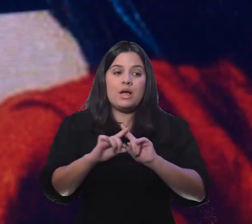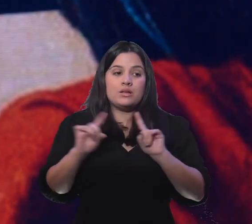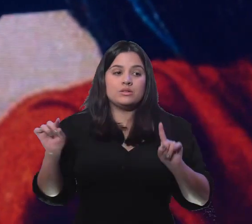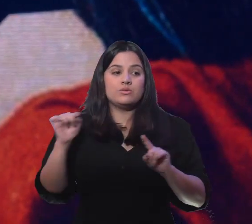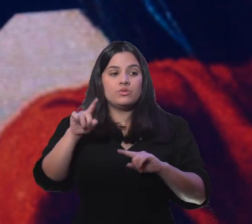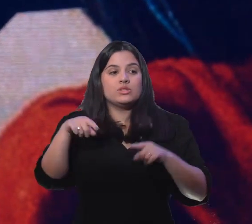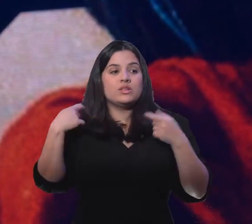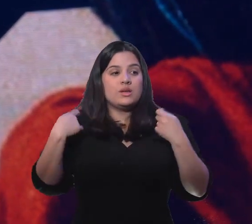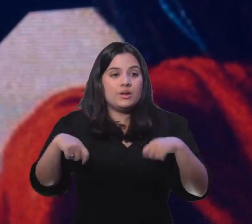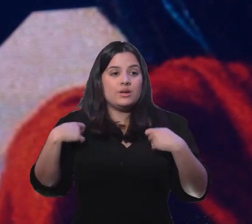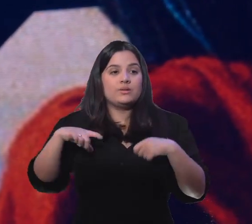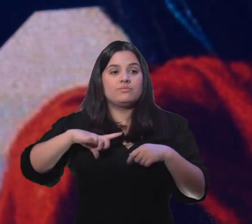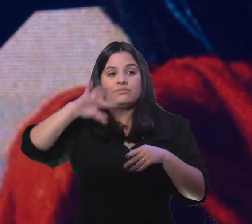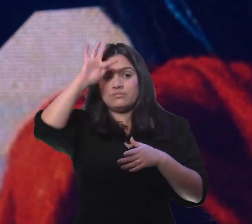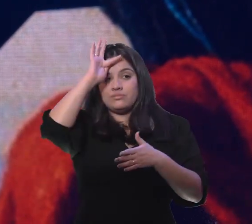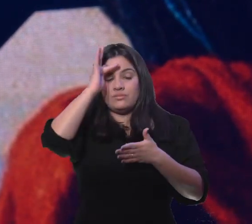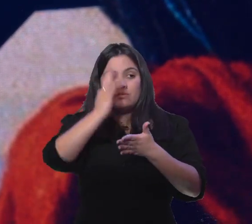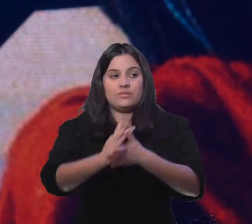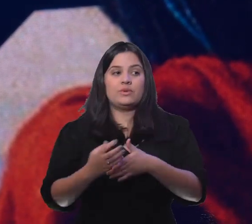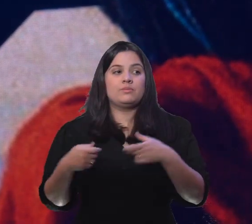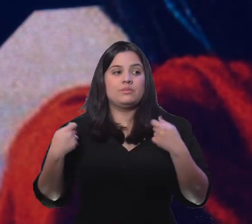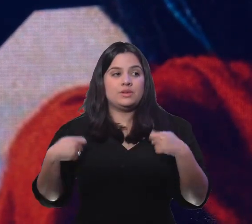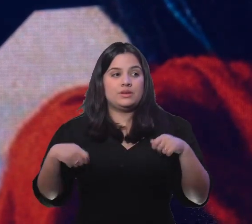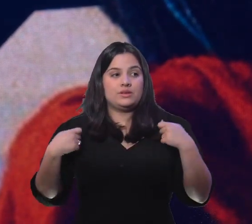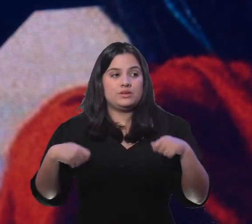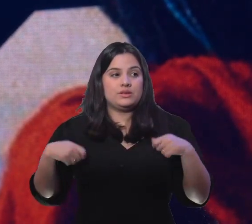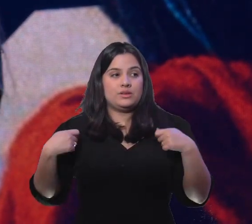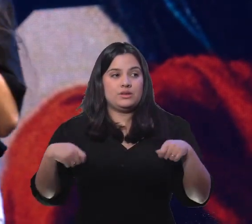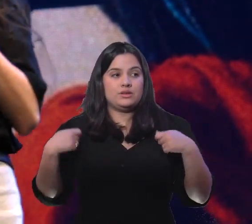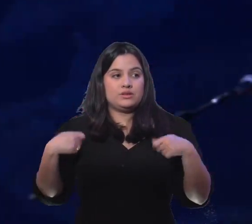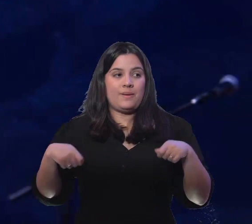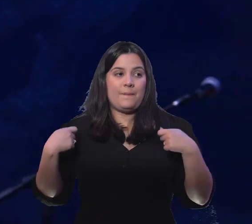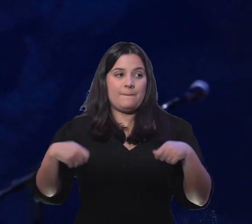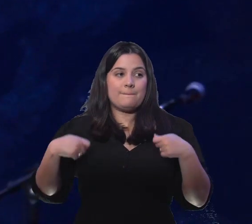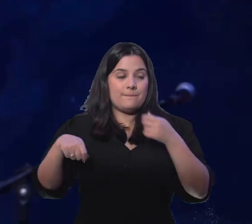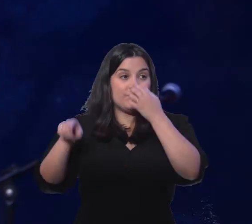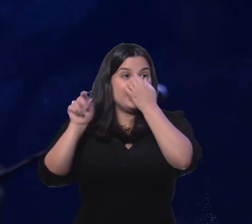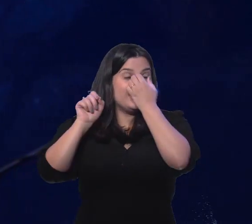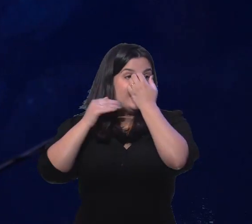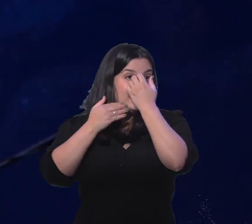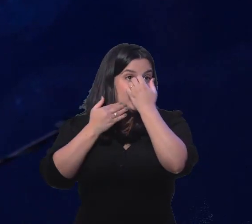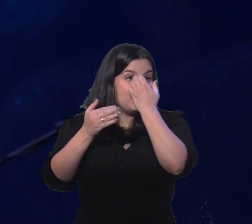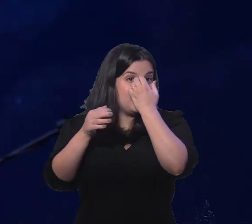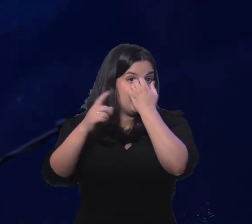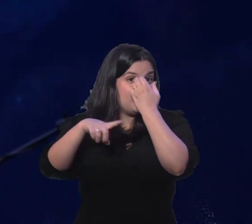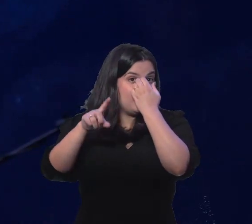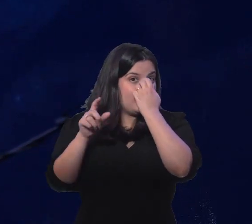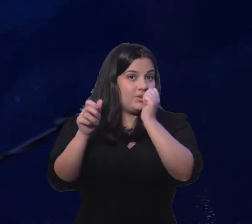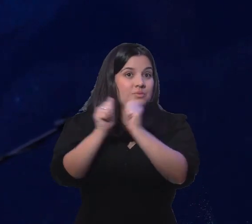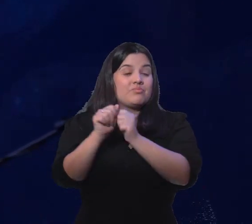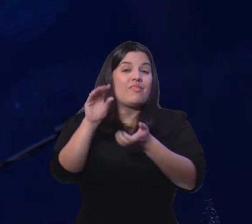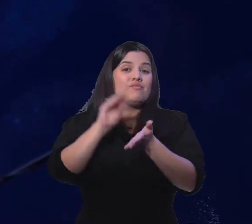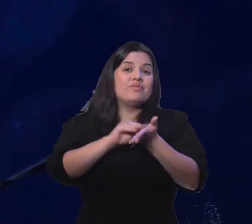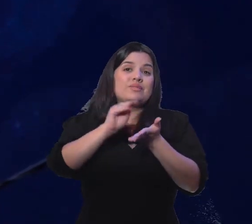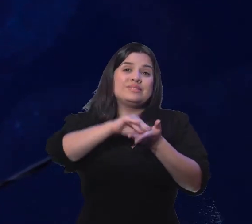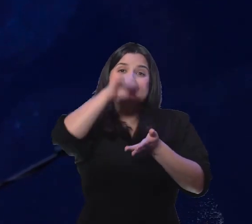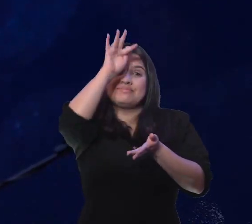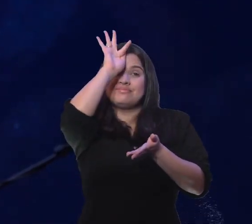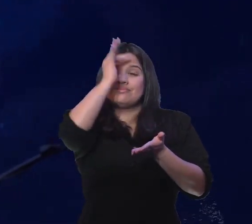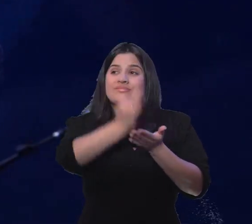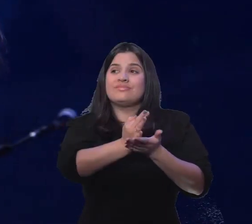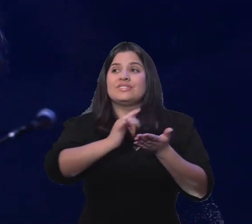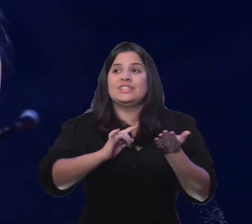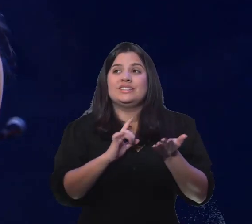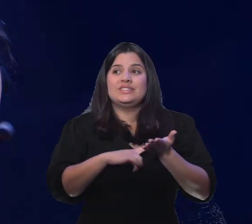precisa ter fé em quem te enviou, em quem te pediu para estar lá. E a falta de fé e incredulidade é